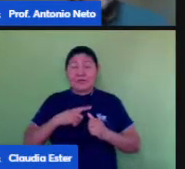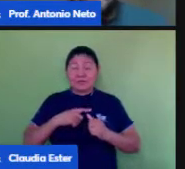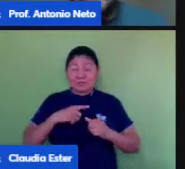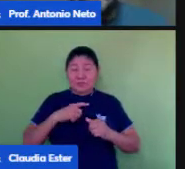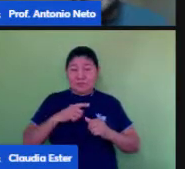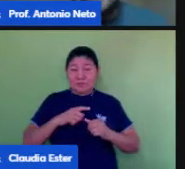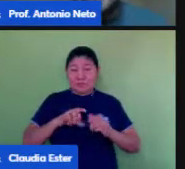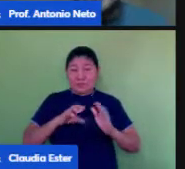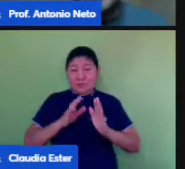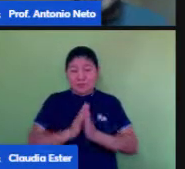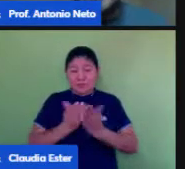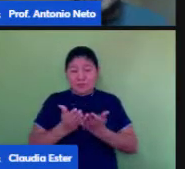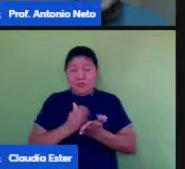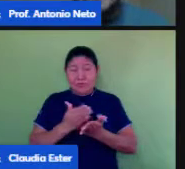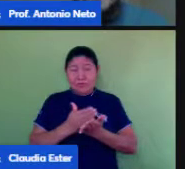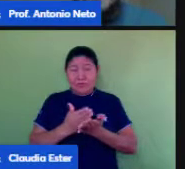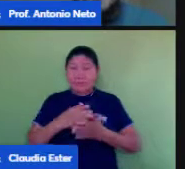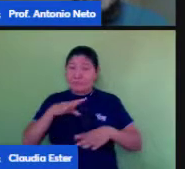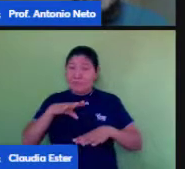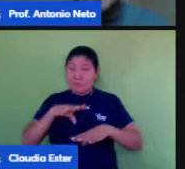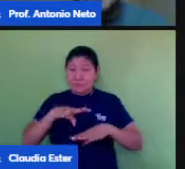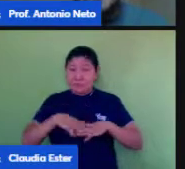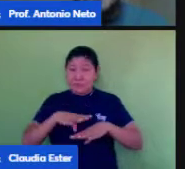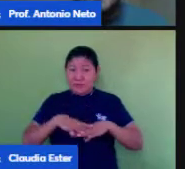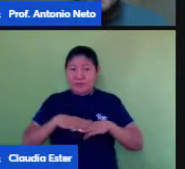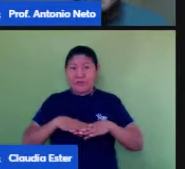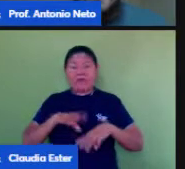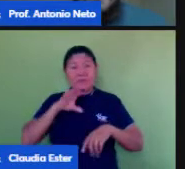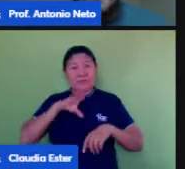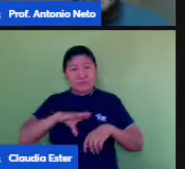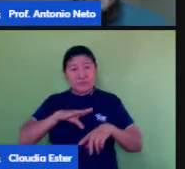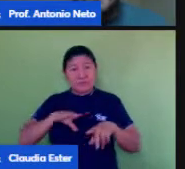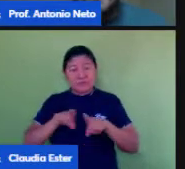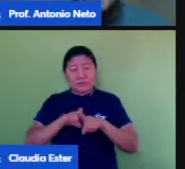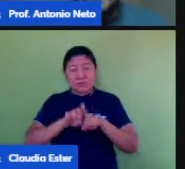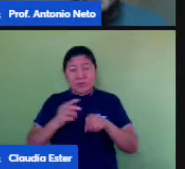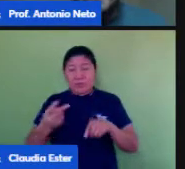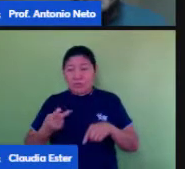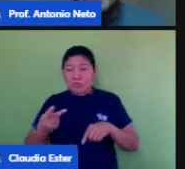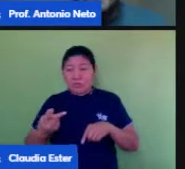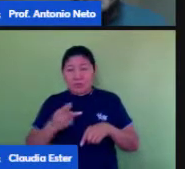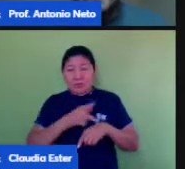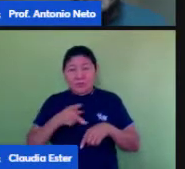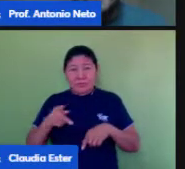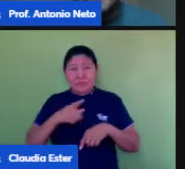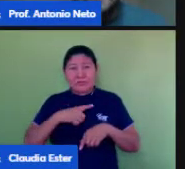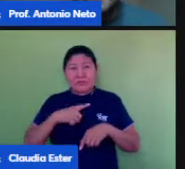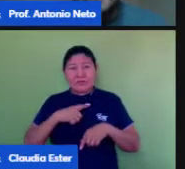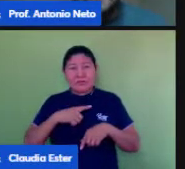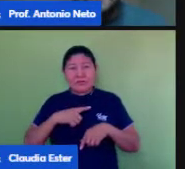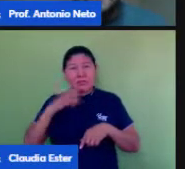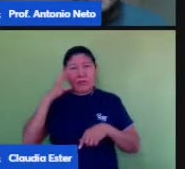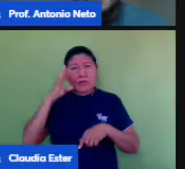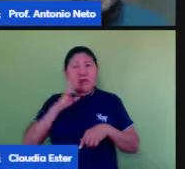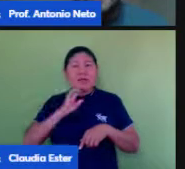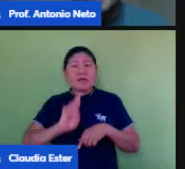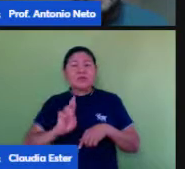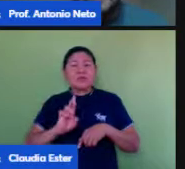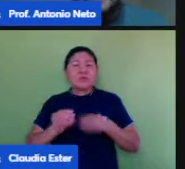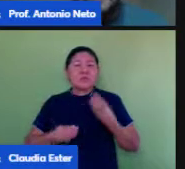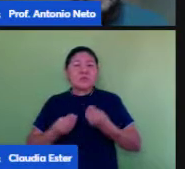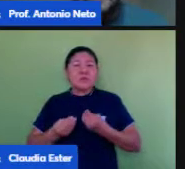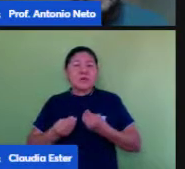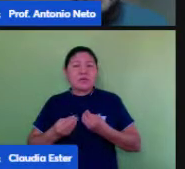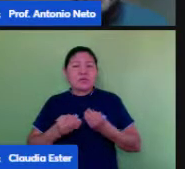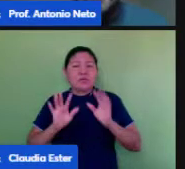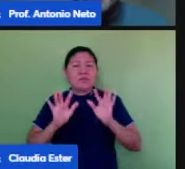língua portuguesa, há necessidade de nós, quanto professores, termos um resultado, ou uma